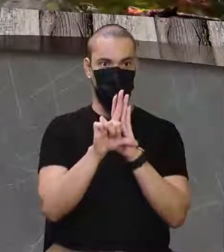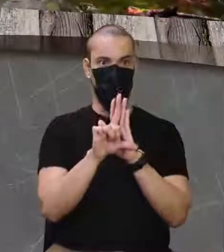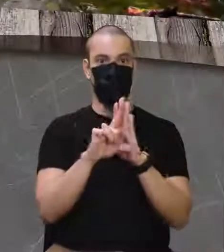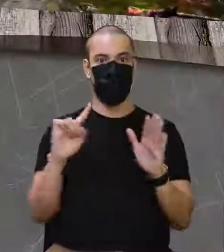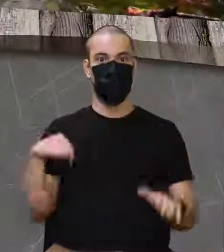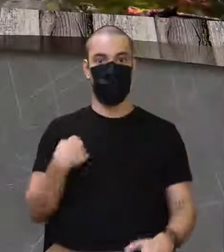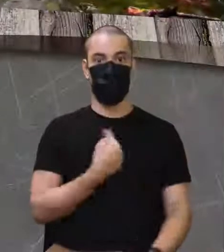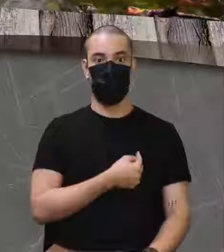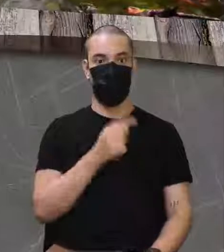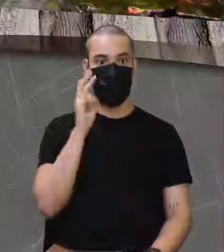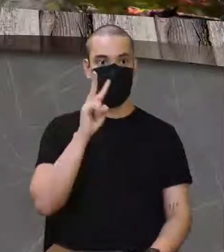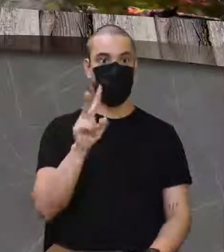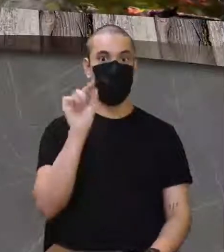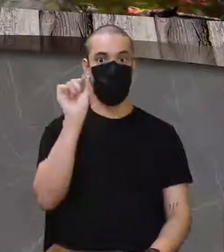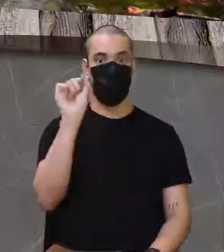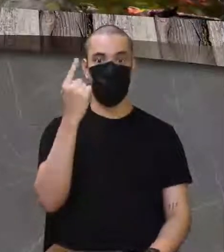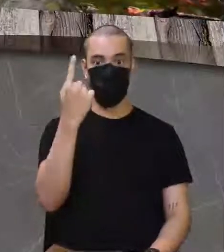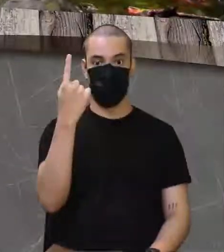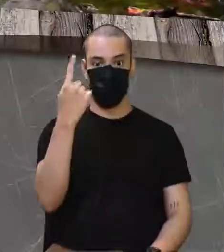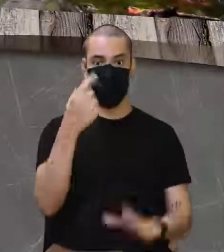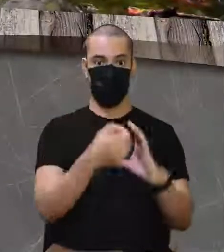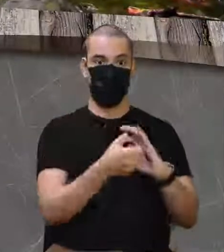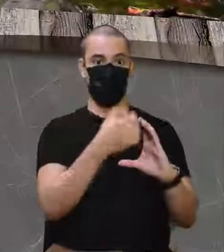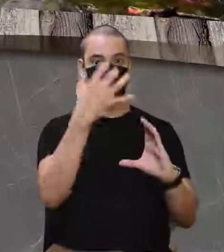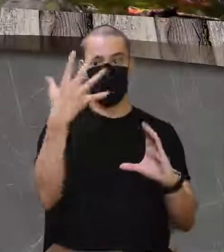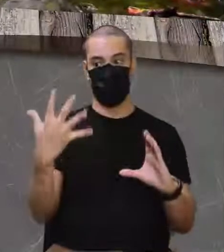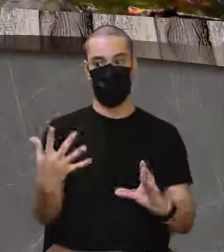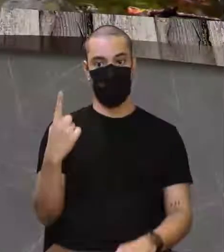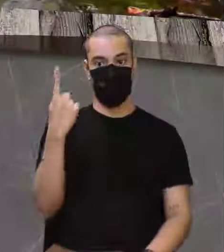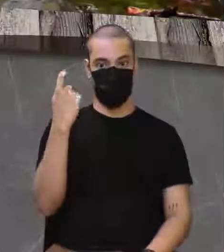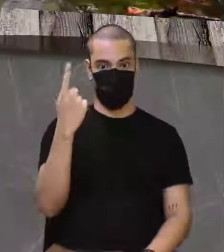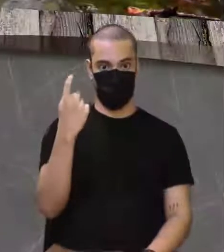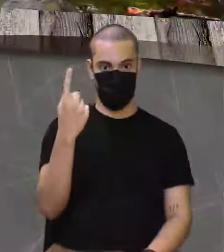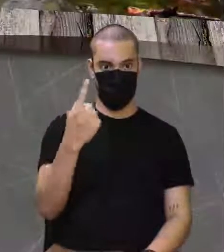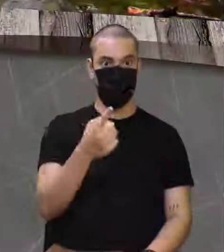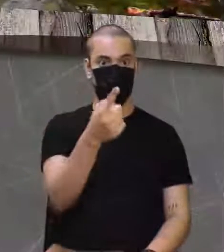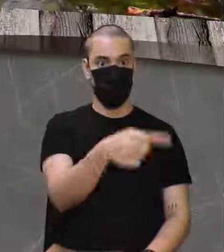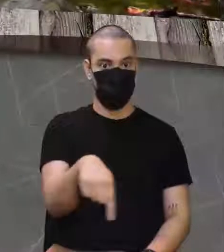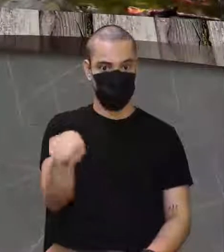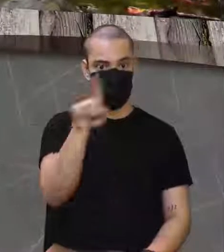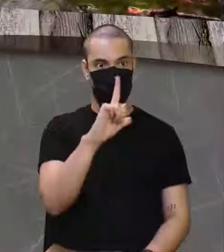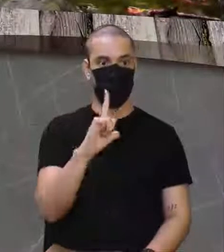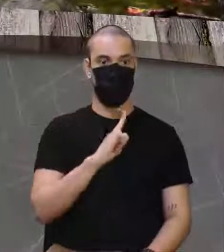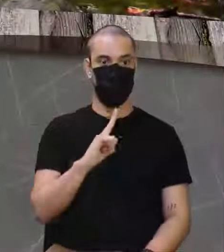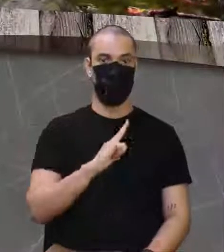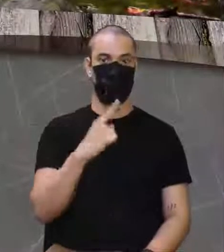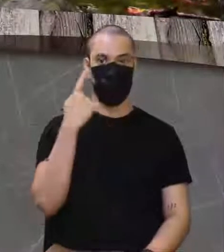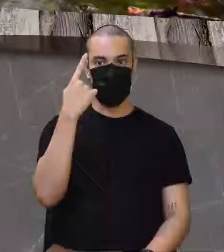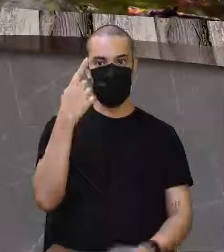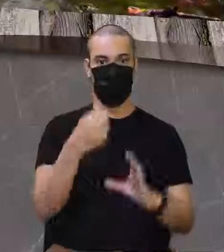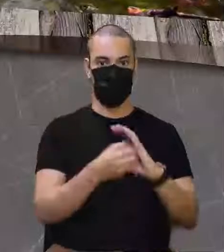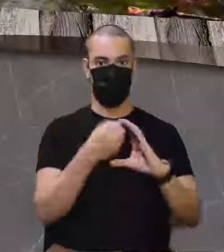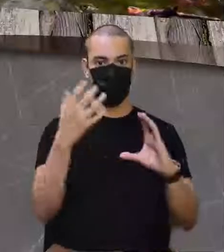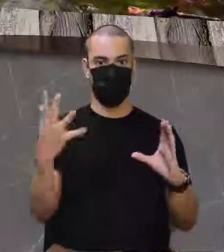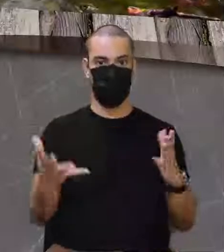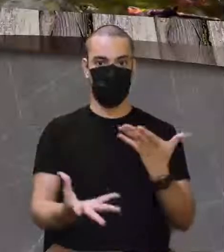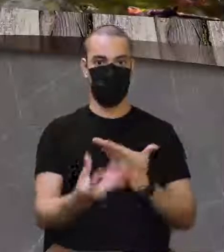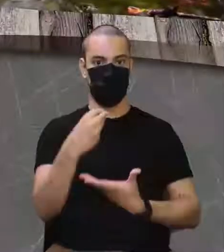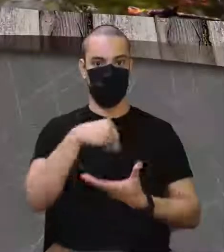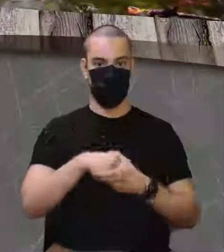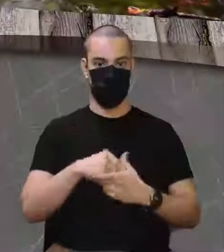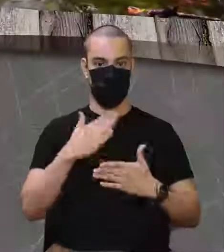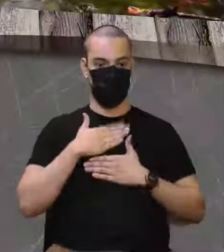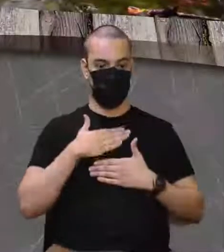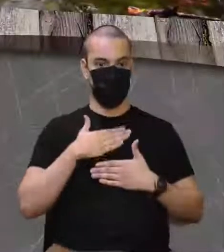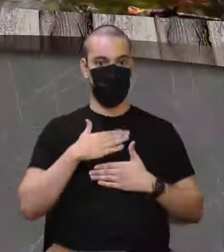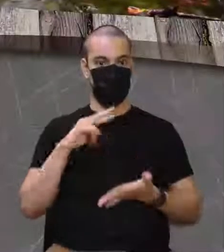gente viu sobre uma característica. Uma única característica. Para você ter uma característica no seu organismo aí, é